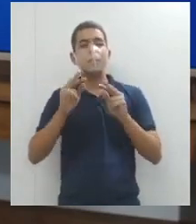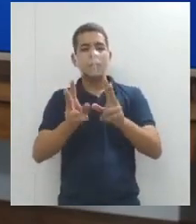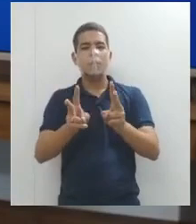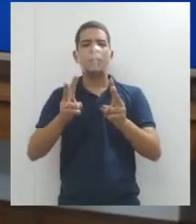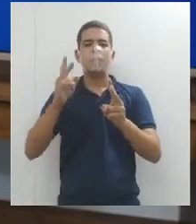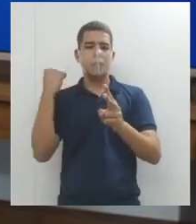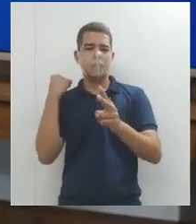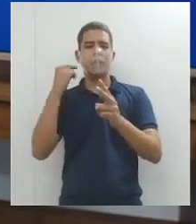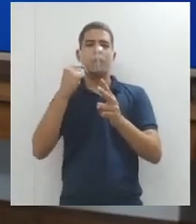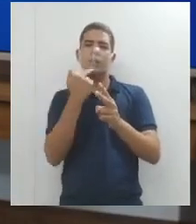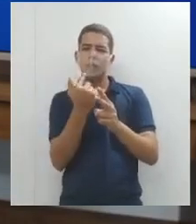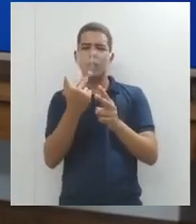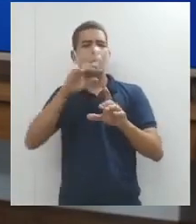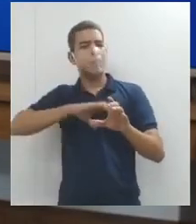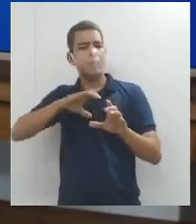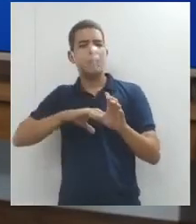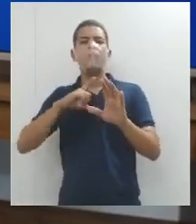da EducaPE, tá? E